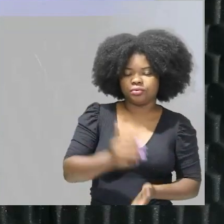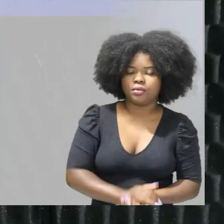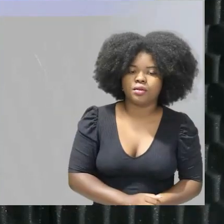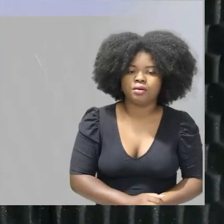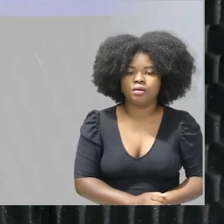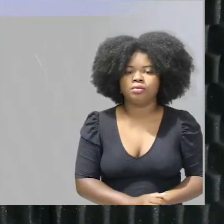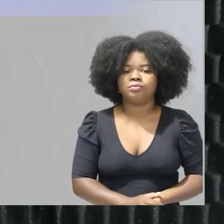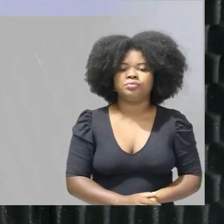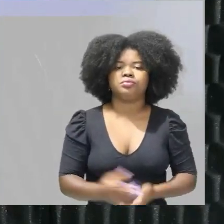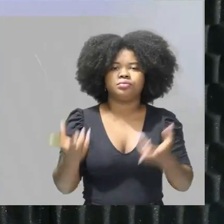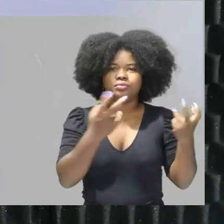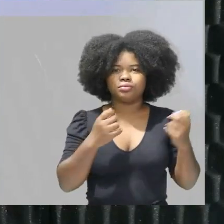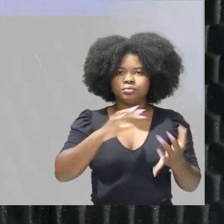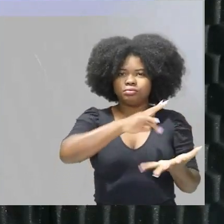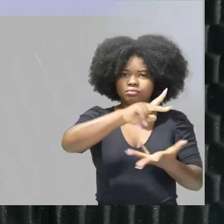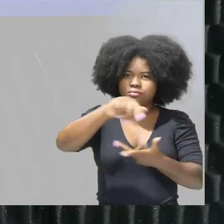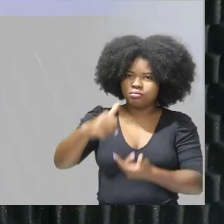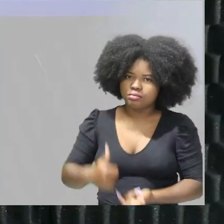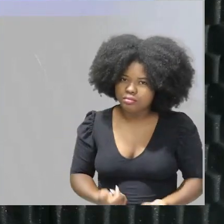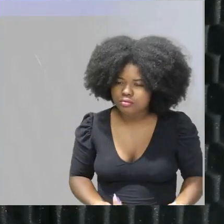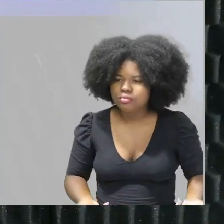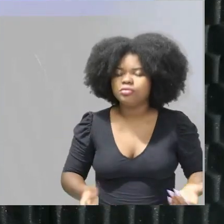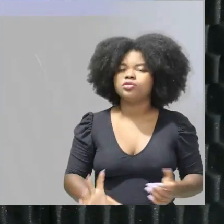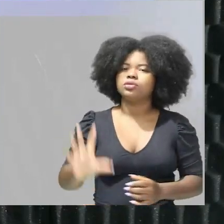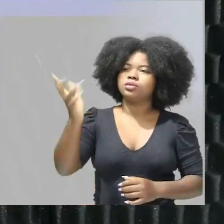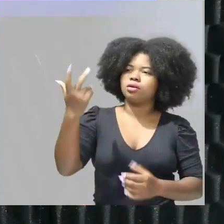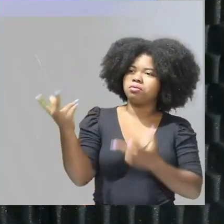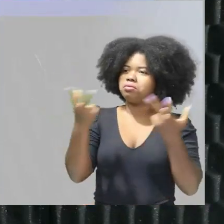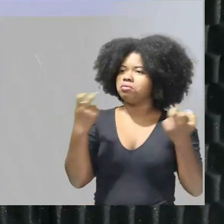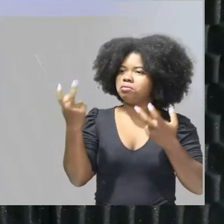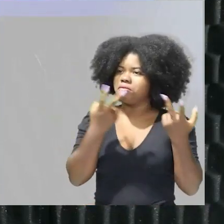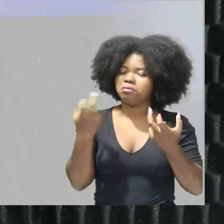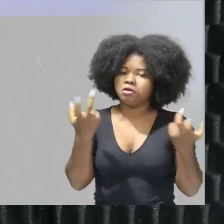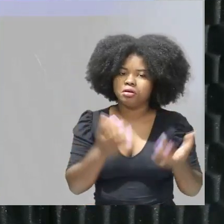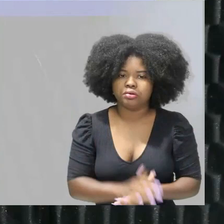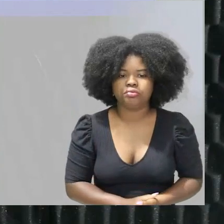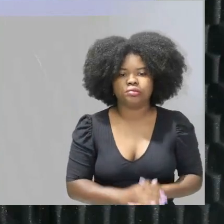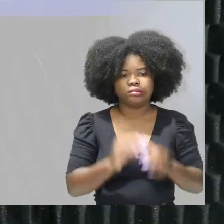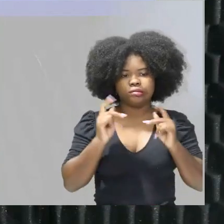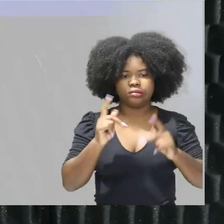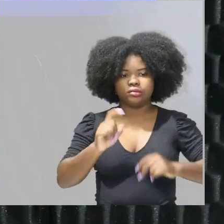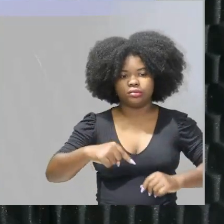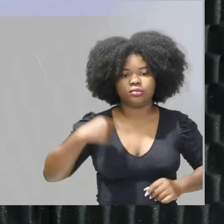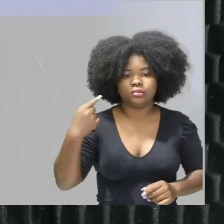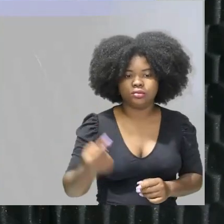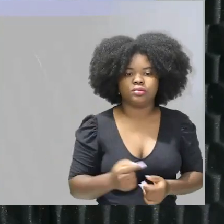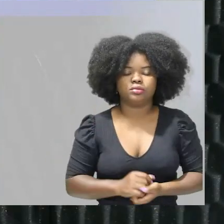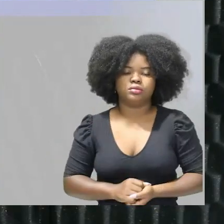o elemento fenômeno o elemento sintético depois